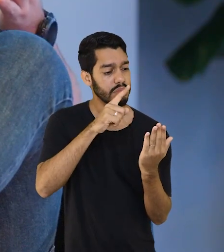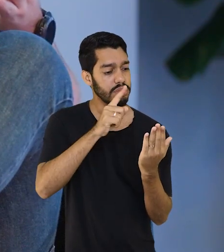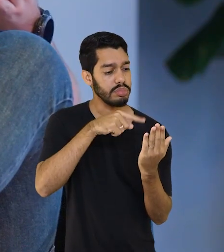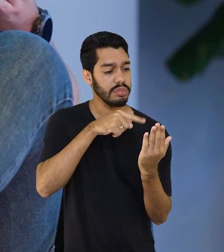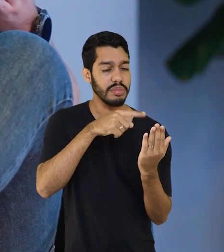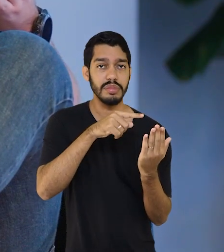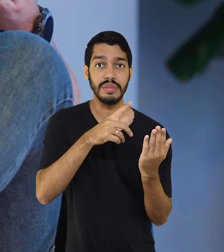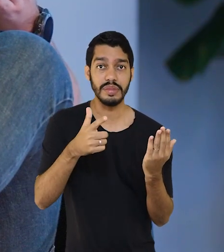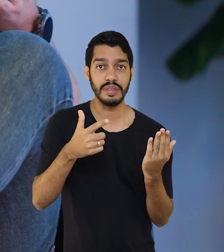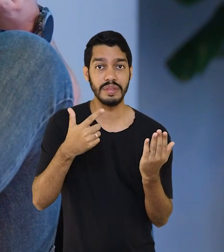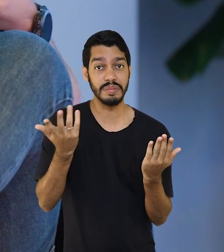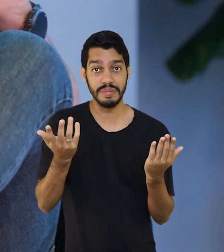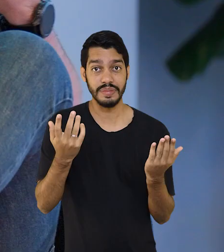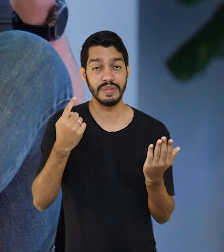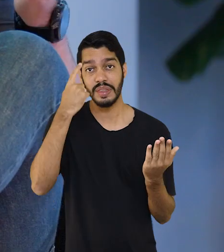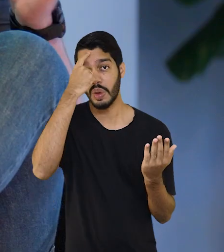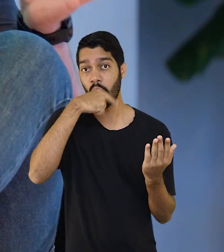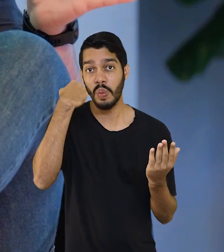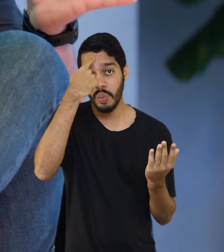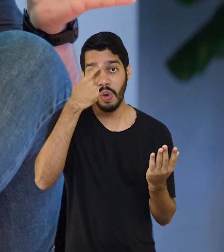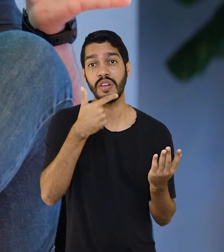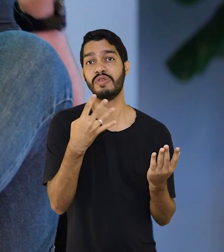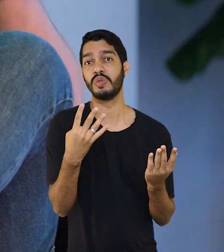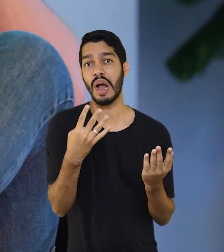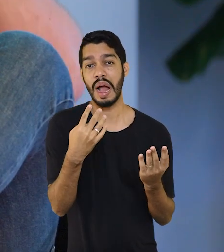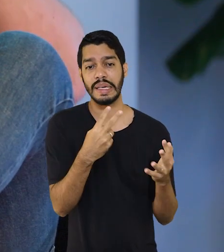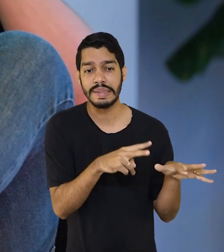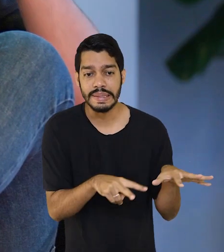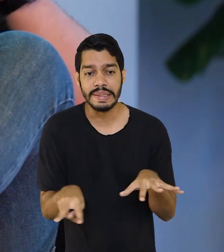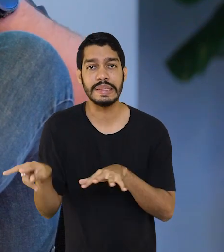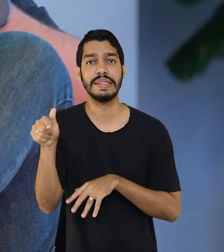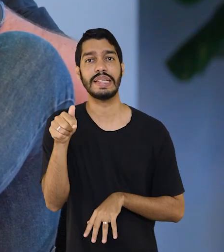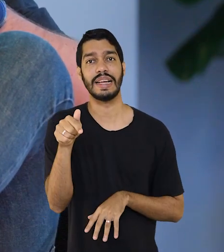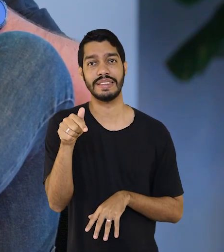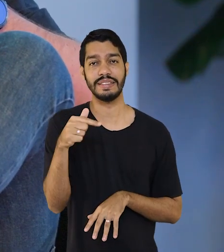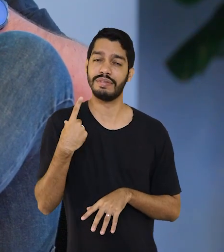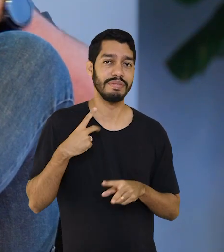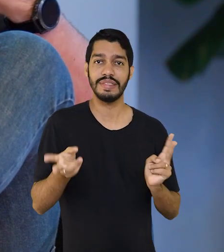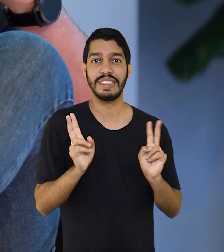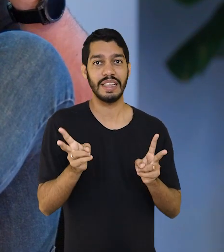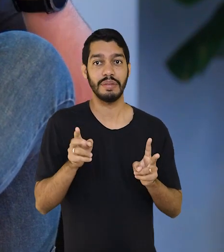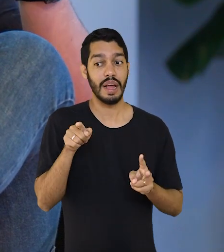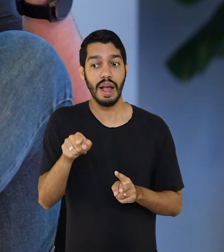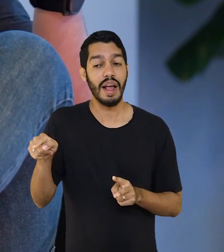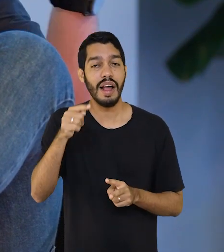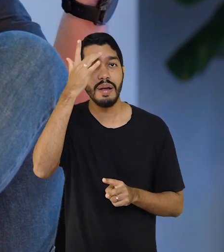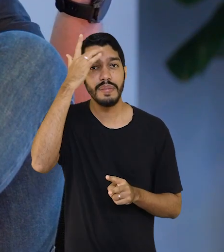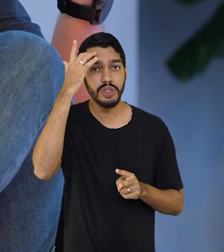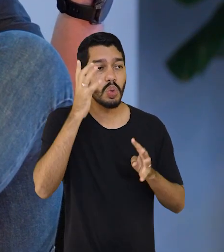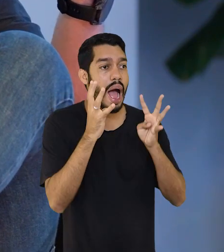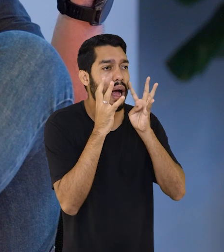as 24 horas do dia não mudam, certo? Os 7 dias da semana não mudam. Então, a atenção das pessoas vai ser um bem cada vez